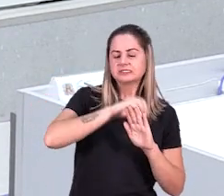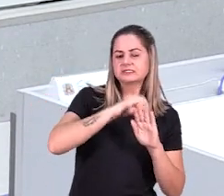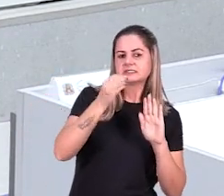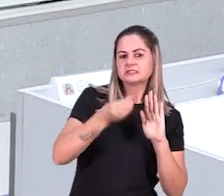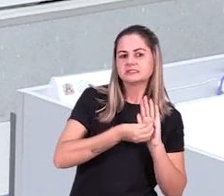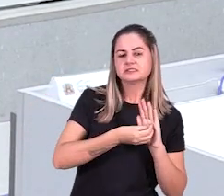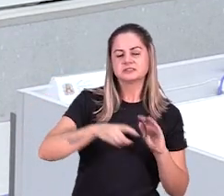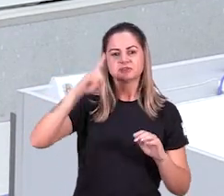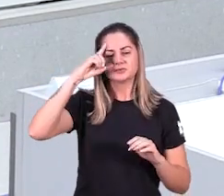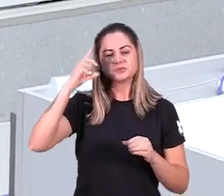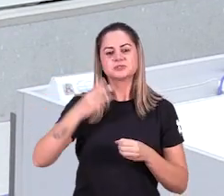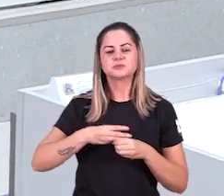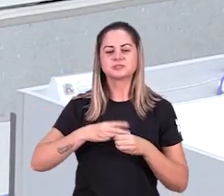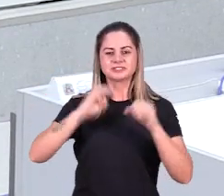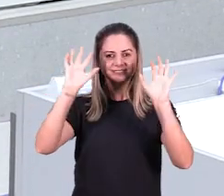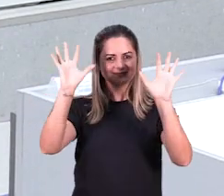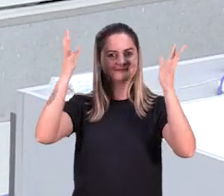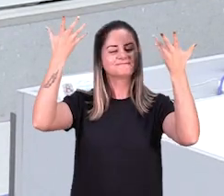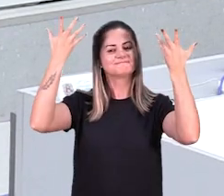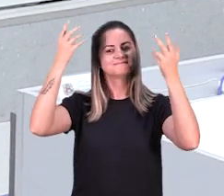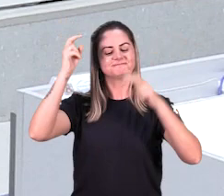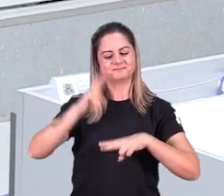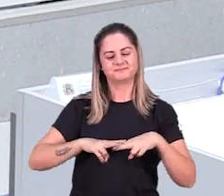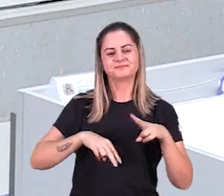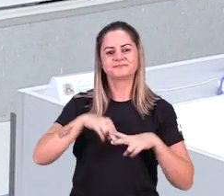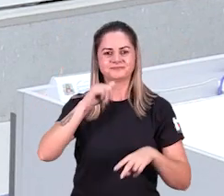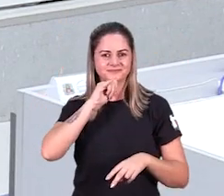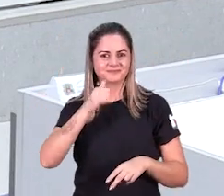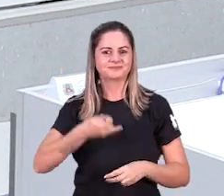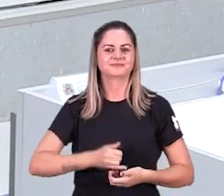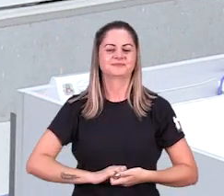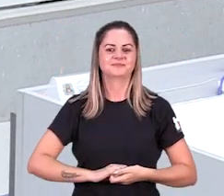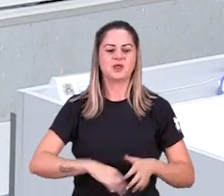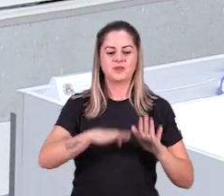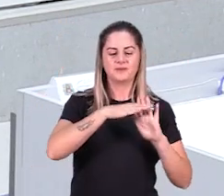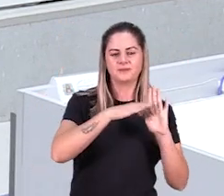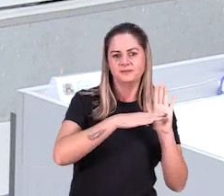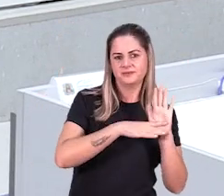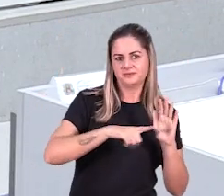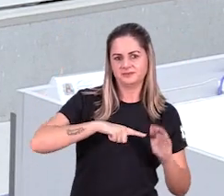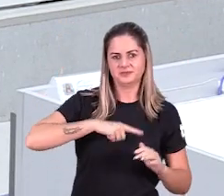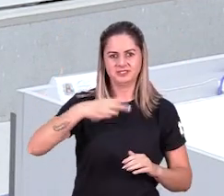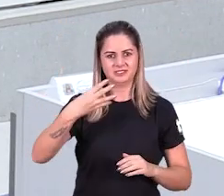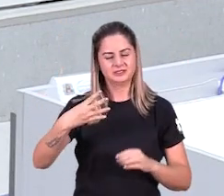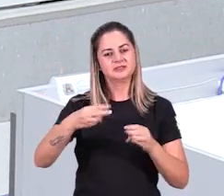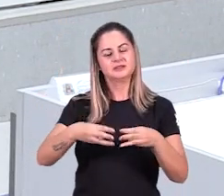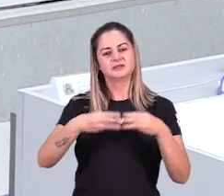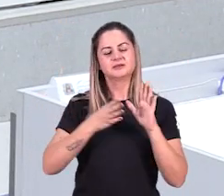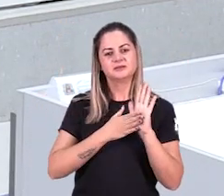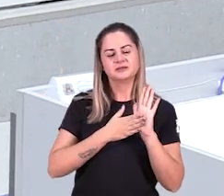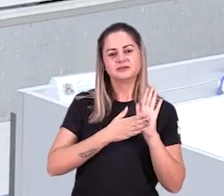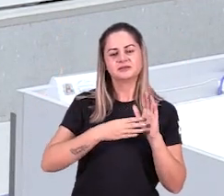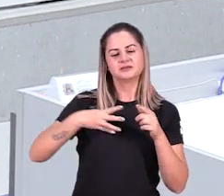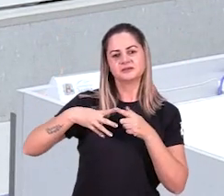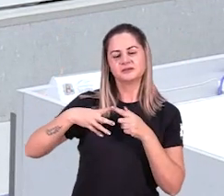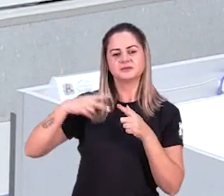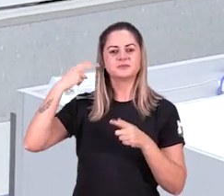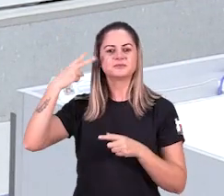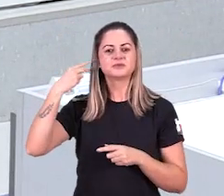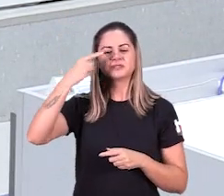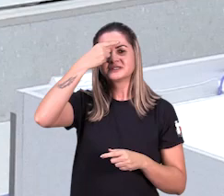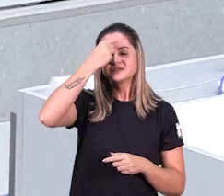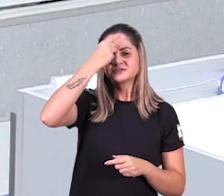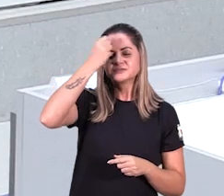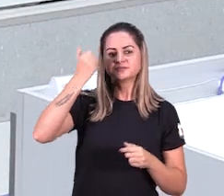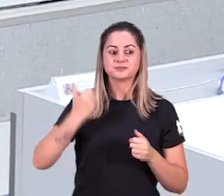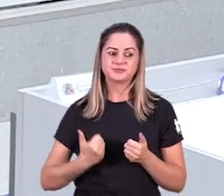calendário municipal de eventos a Festa Julina de Jundiaí. A pauta conta com quatro moções, entre elas a do